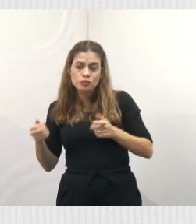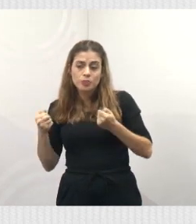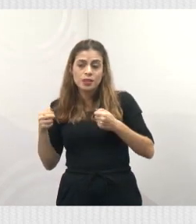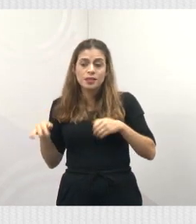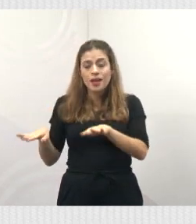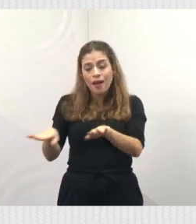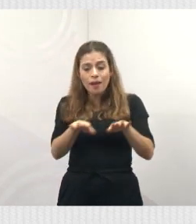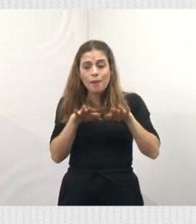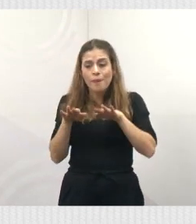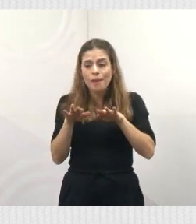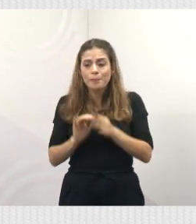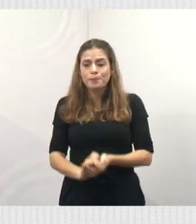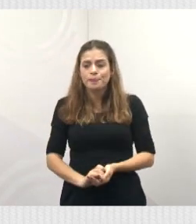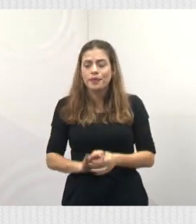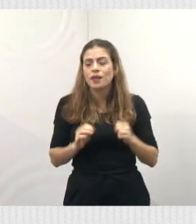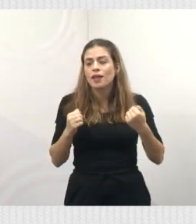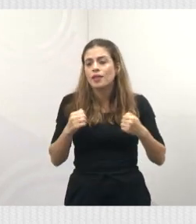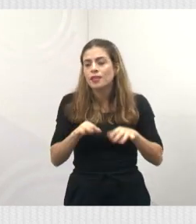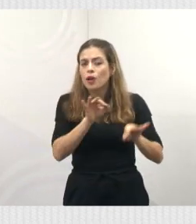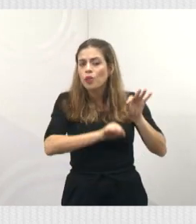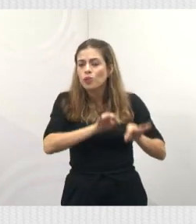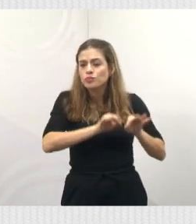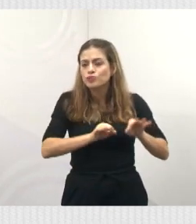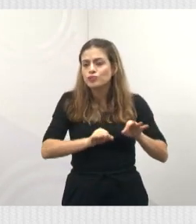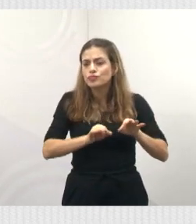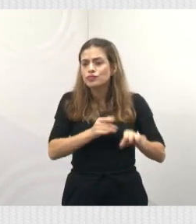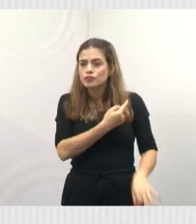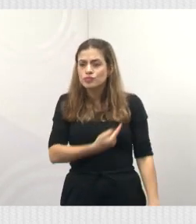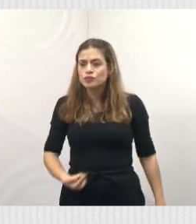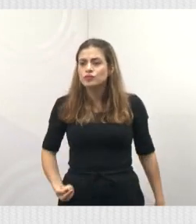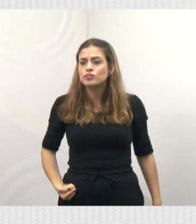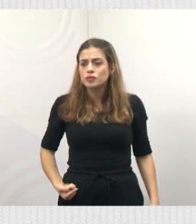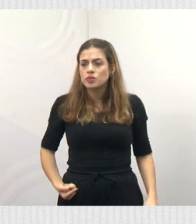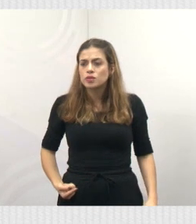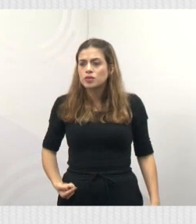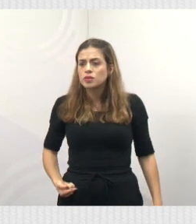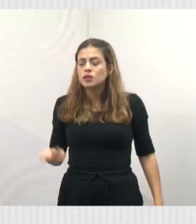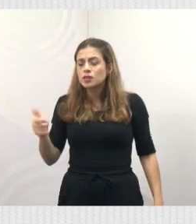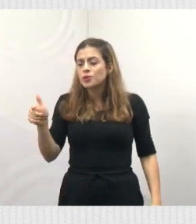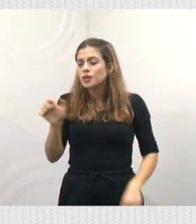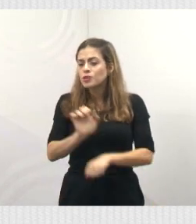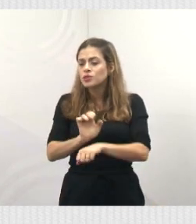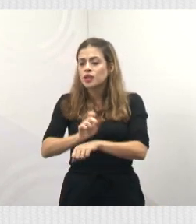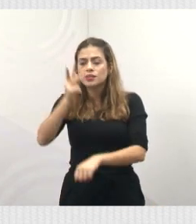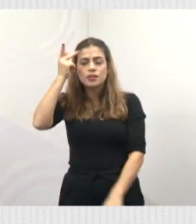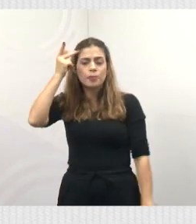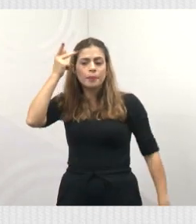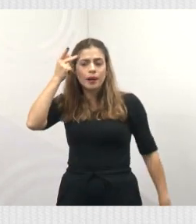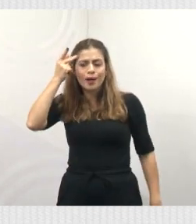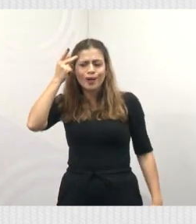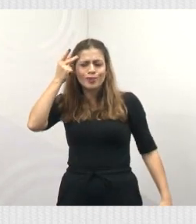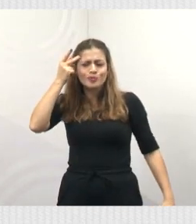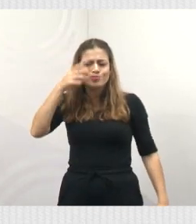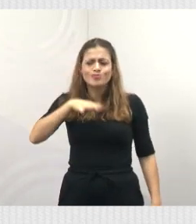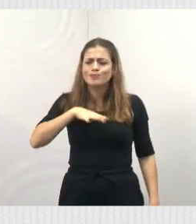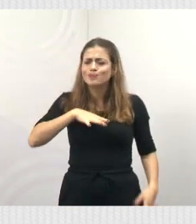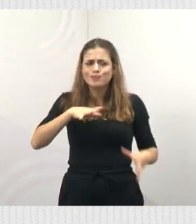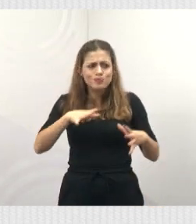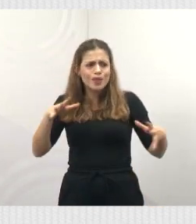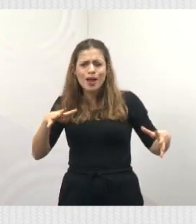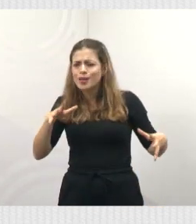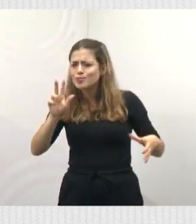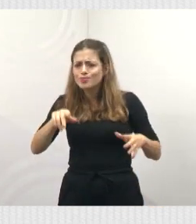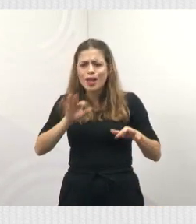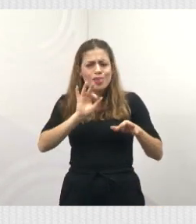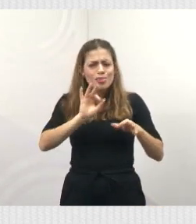com exceção da Controladoria Geral da União, não há no Estado de São Paulo, nem nos grandes municípios, nenhum modelo